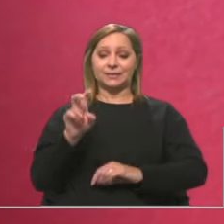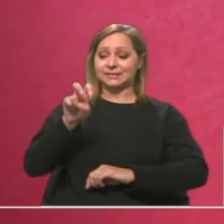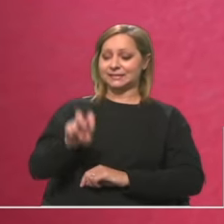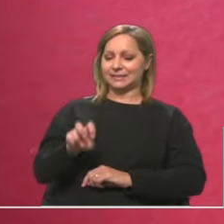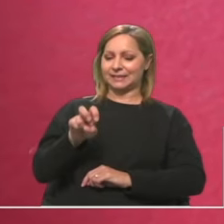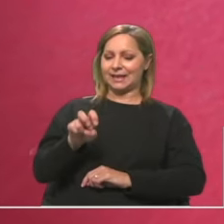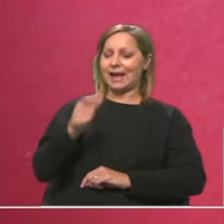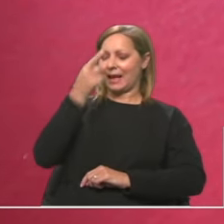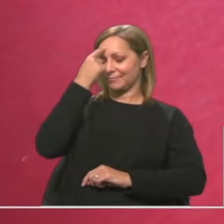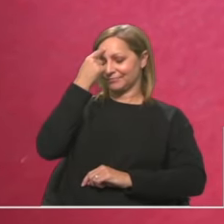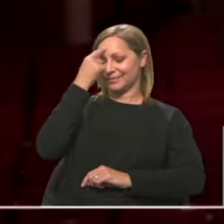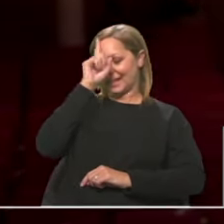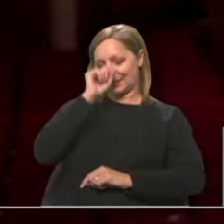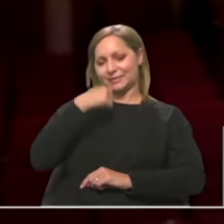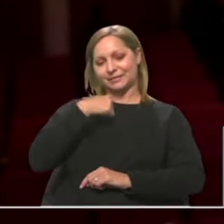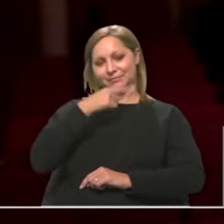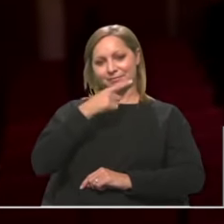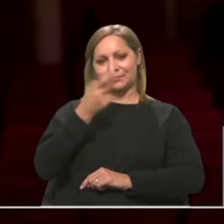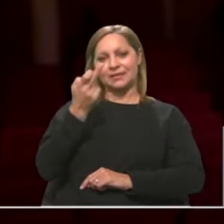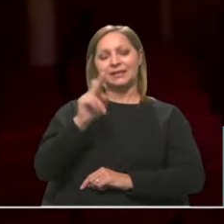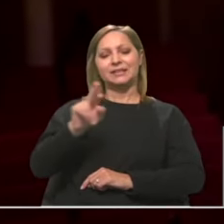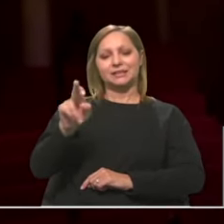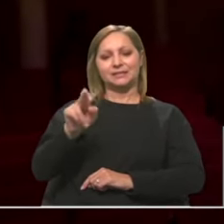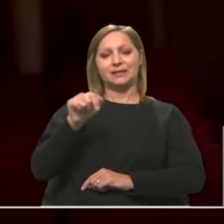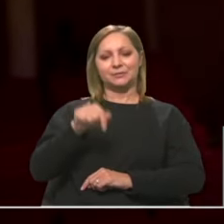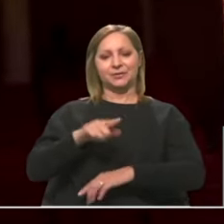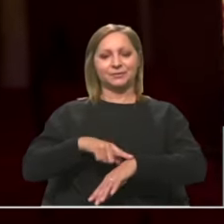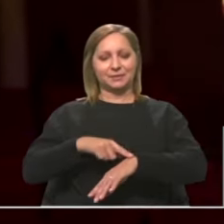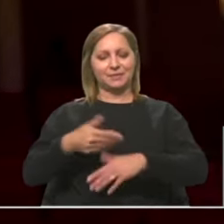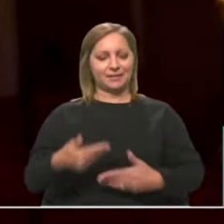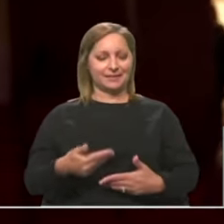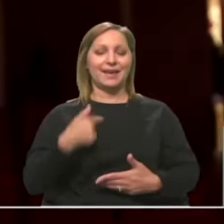lembrar de mim. Eterno foi este momento que aconteceu hoje aqui no Teatro Politeama.